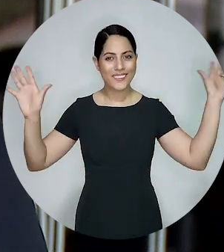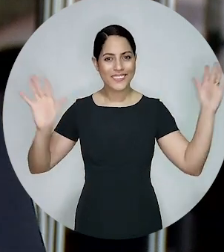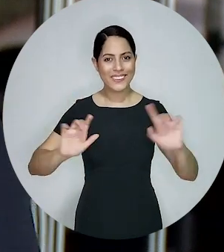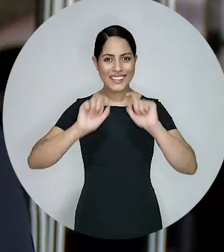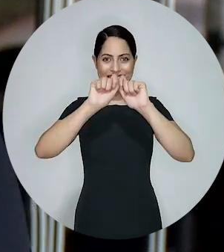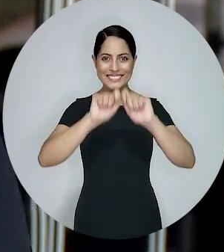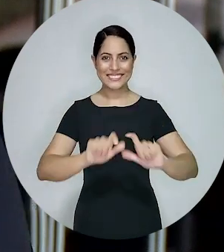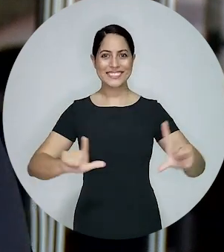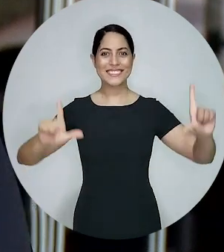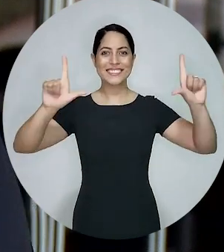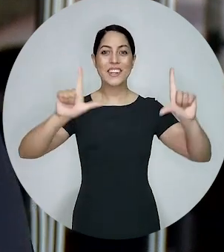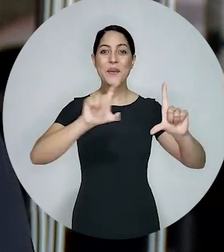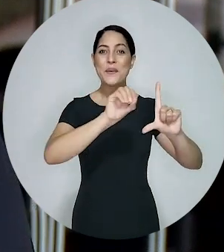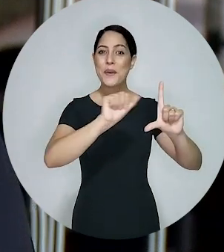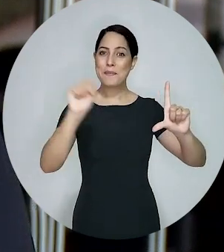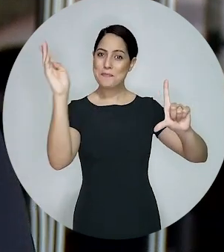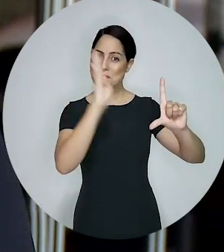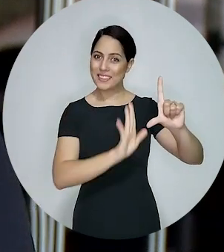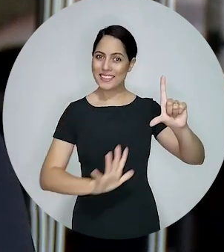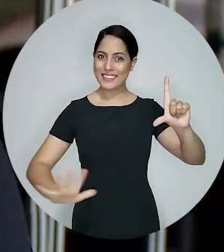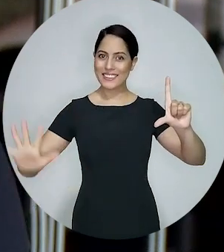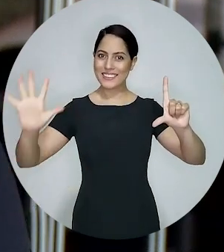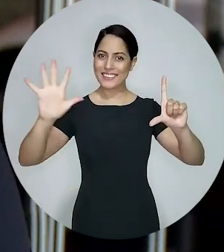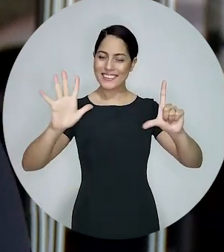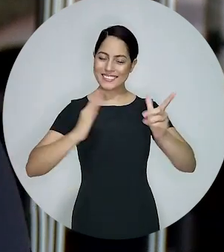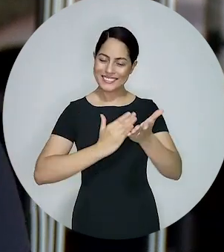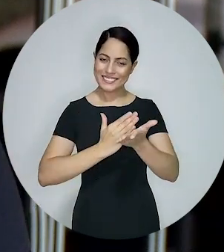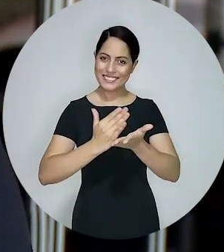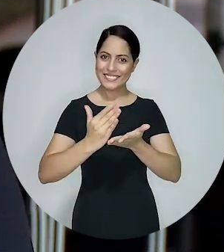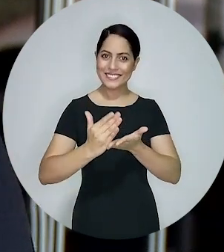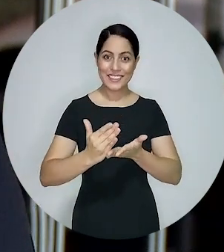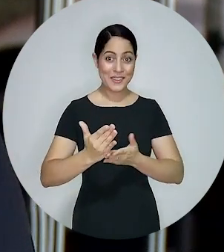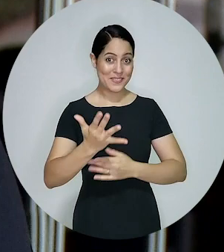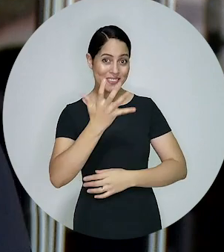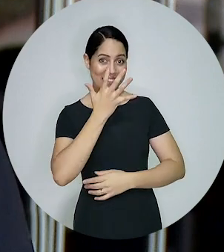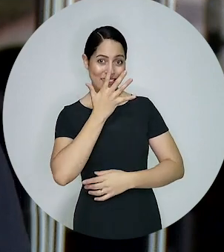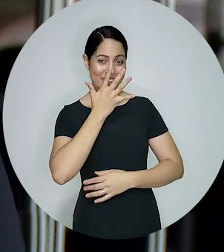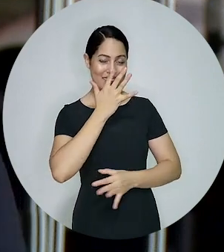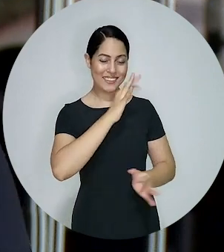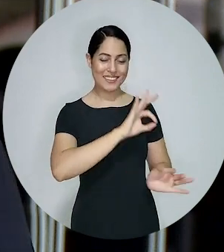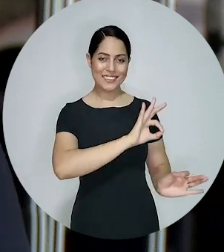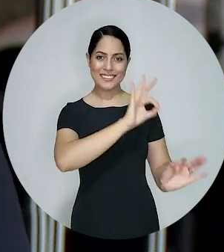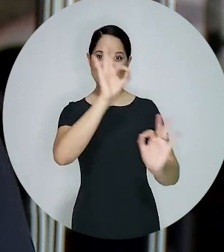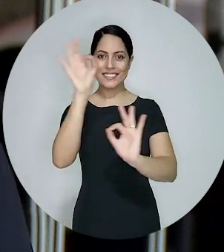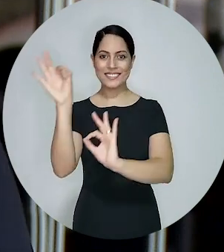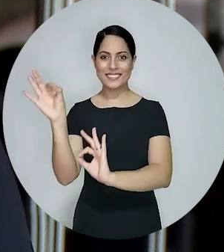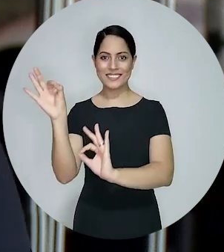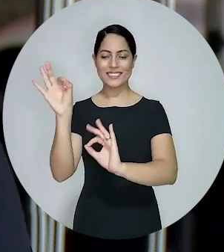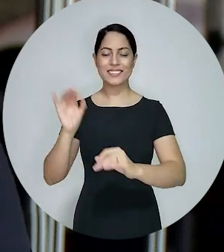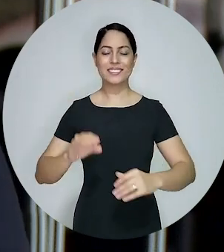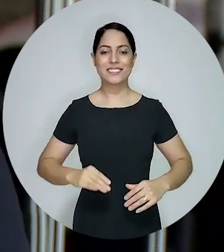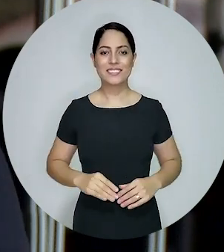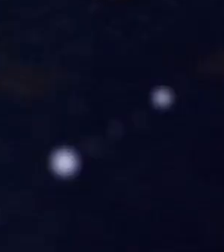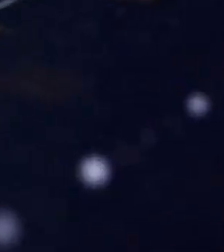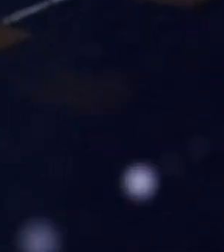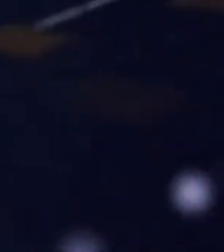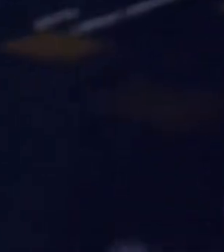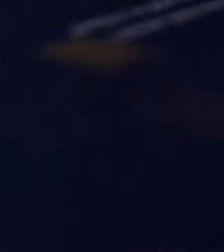Olá, começa agora mais uma edição do programa OAB Nacional. Fique com a gente, já estamos no